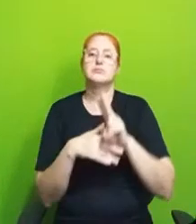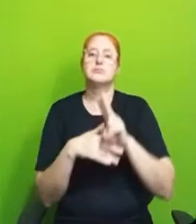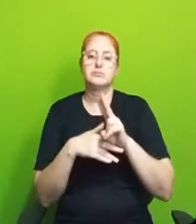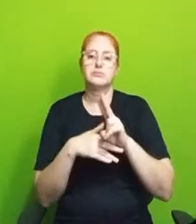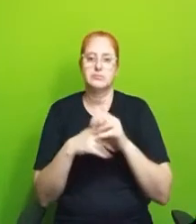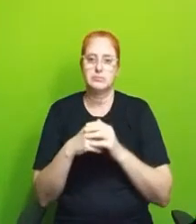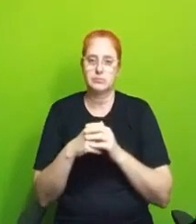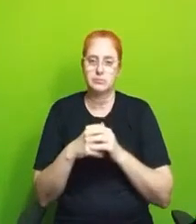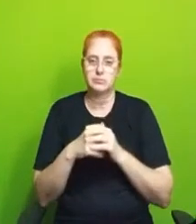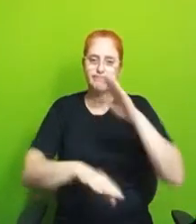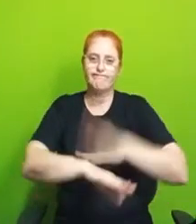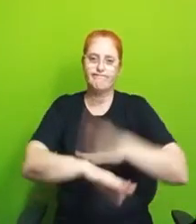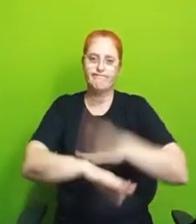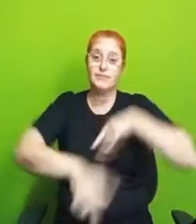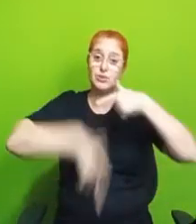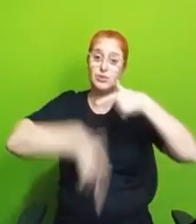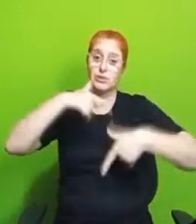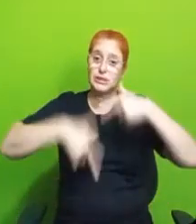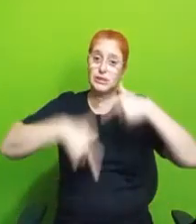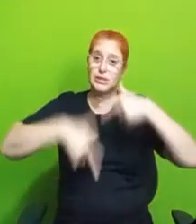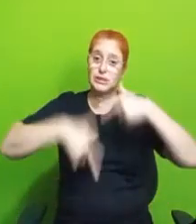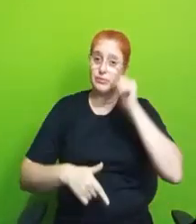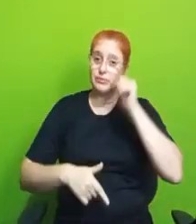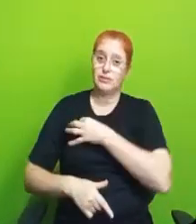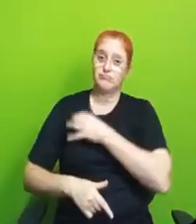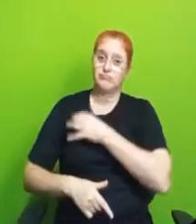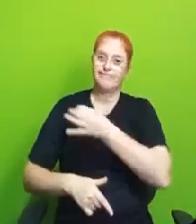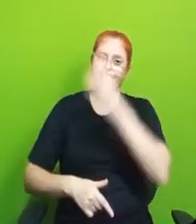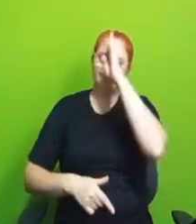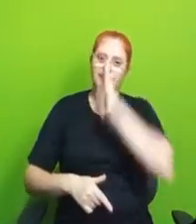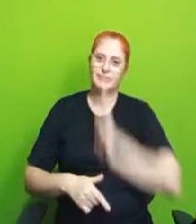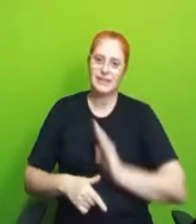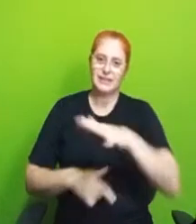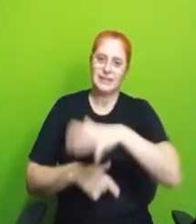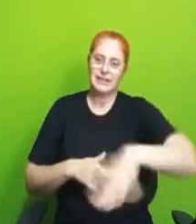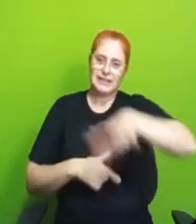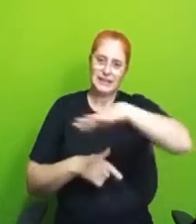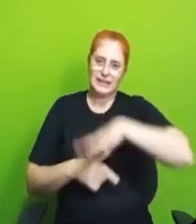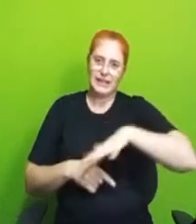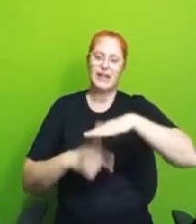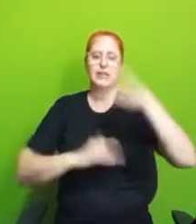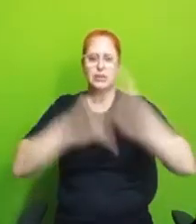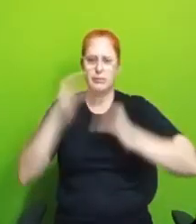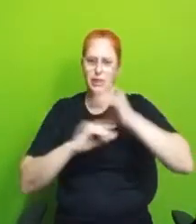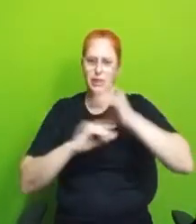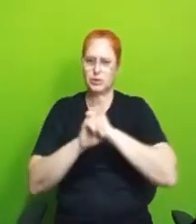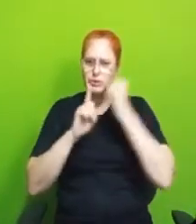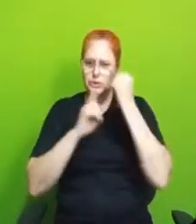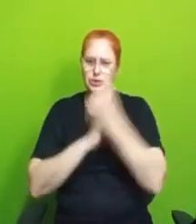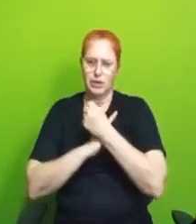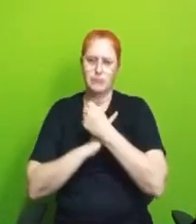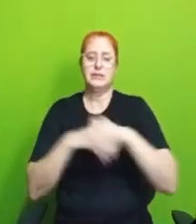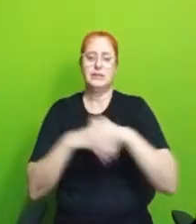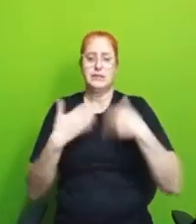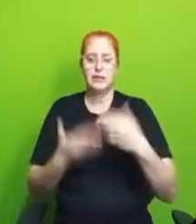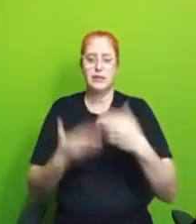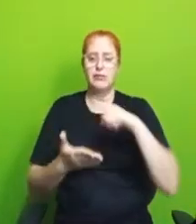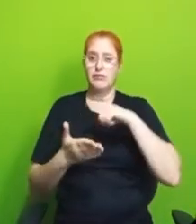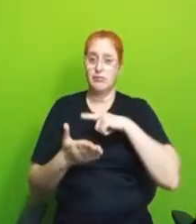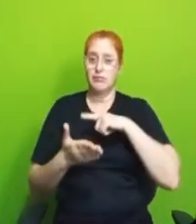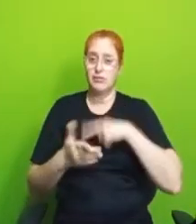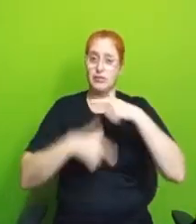e do trabalho não remunerado das mulheres, né, na esfera da reprodução social, estabelecendo esse contínuo entre o serviço e a